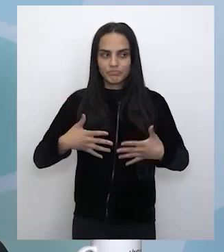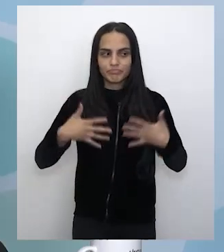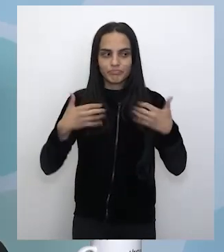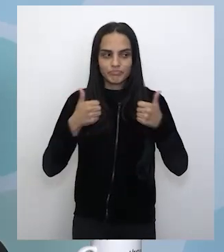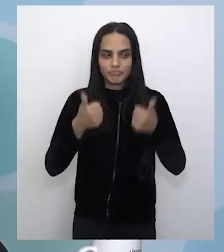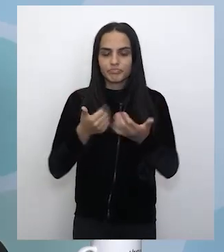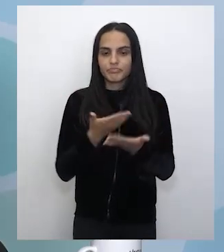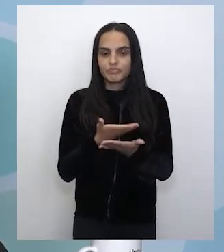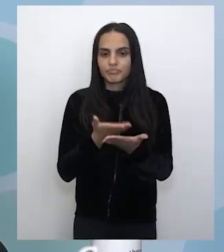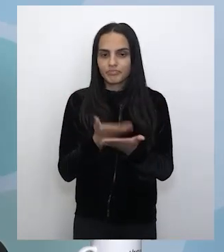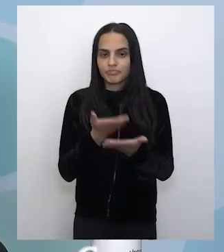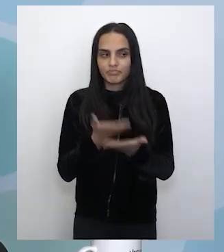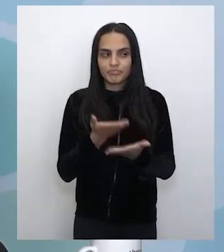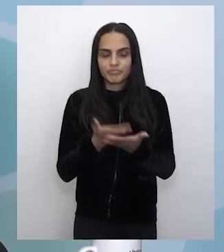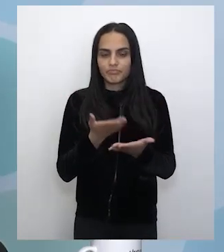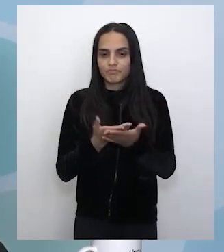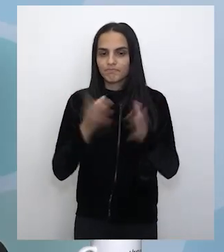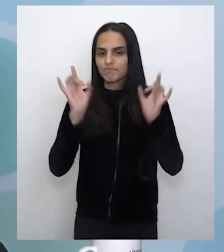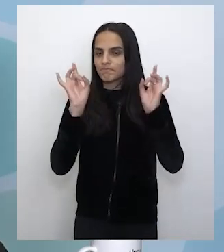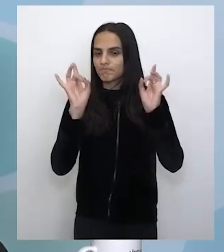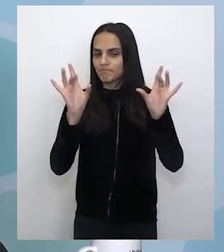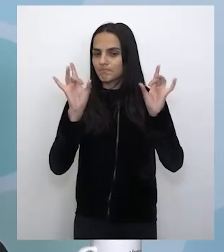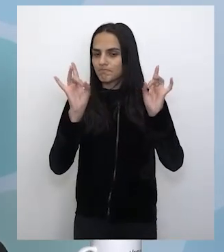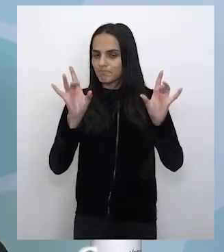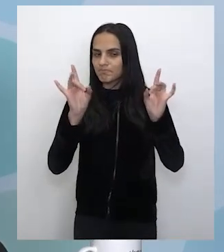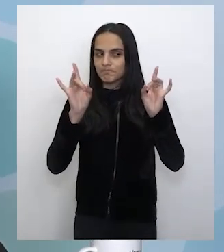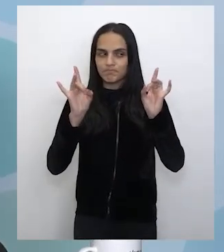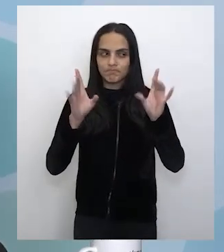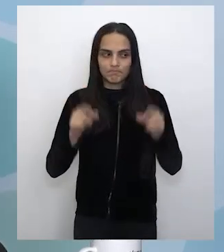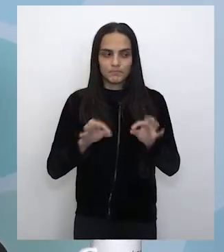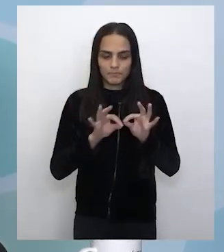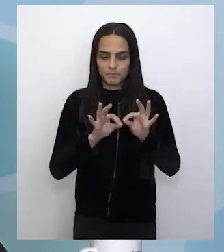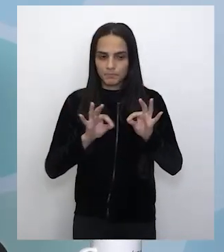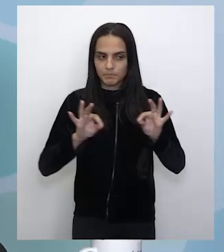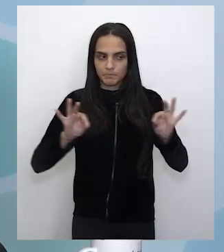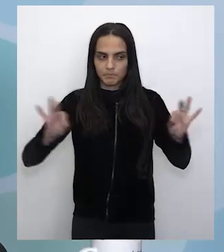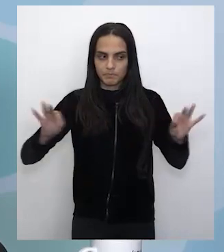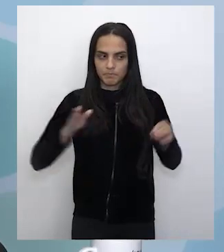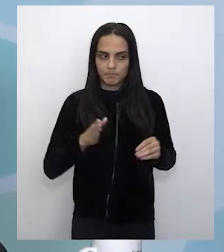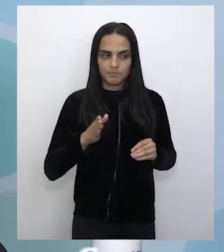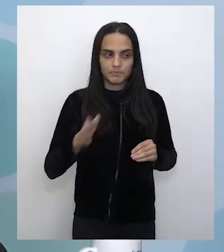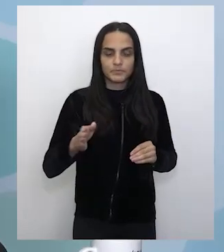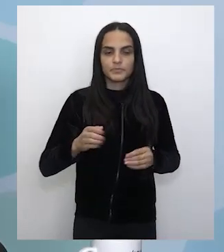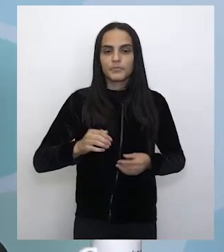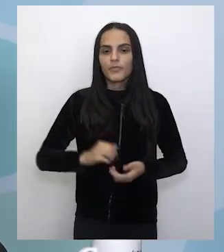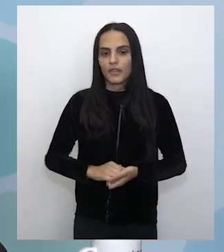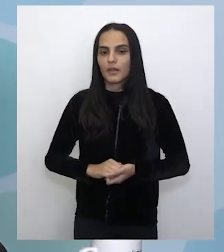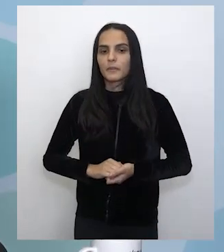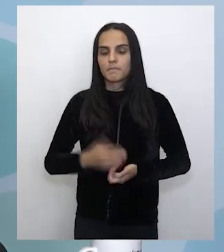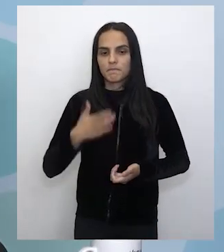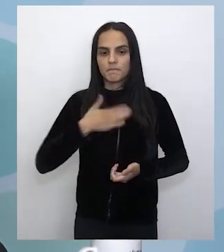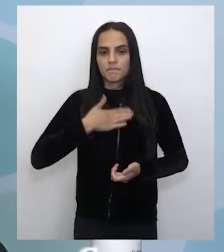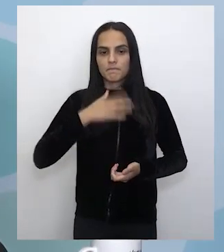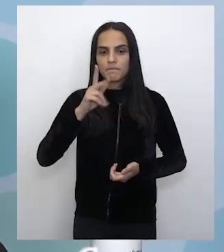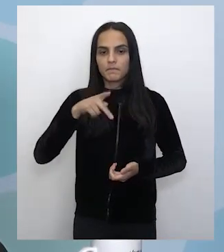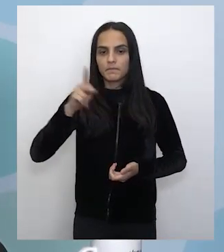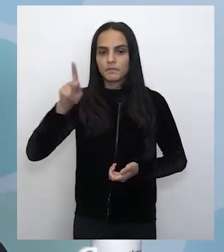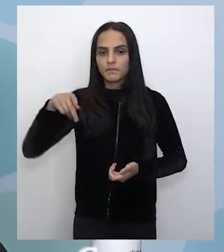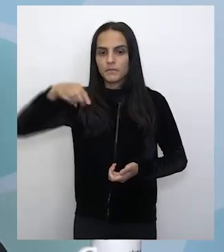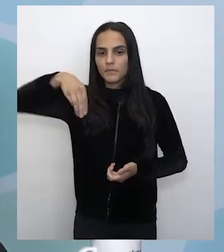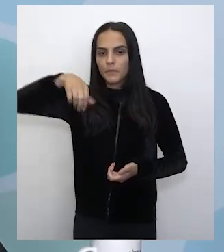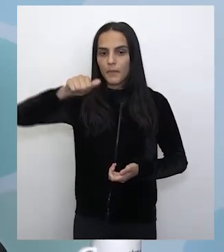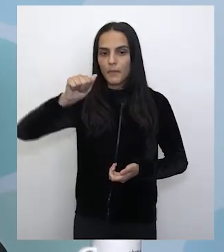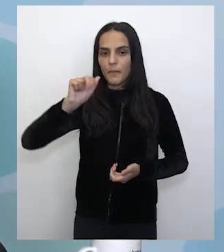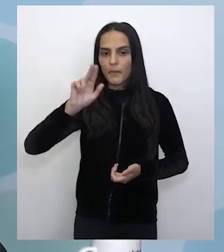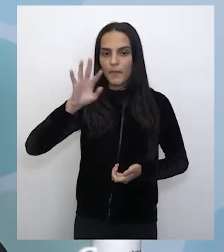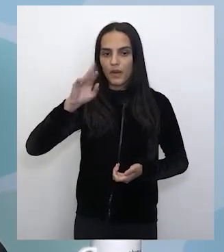E esta é uma aula maravilhosa, em linha reta. E eu, sou o professor Mauro Marcel, estarei conversando com vocês aqui no chat